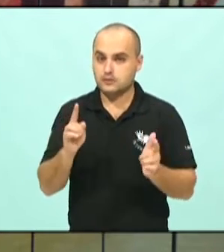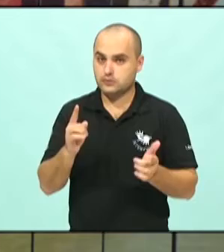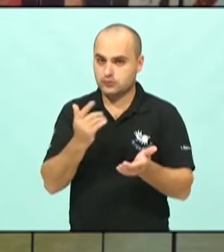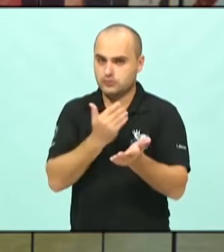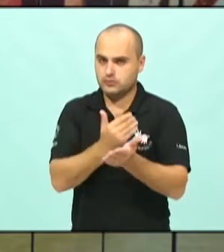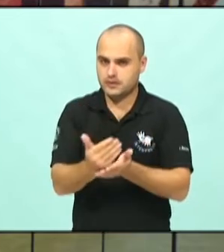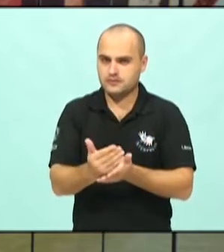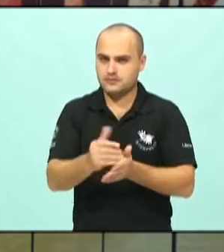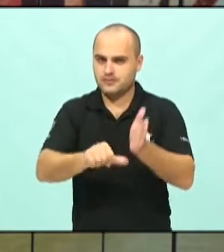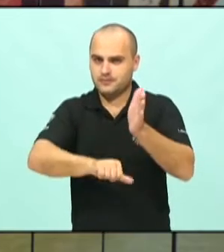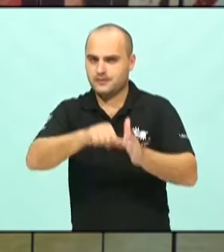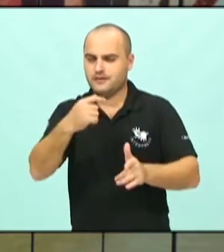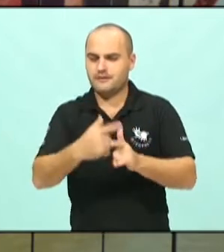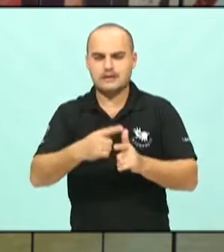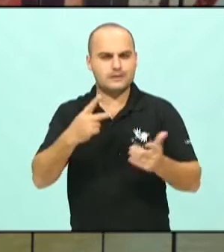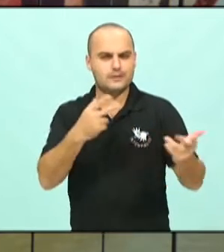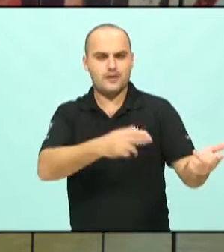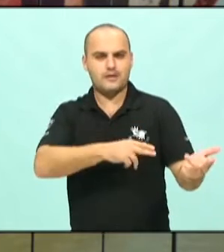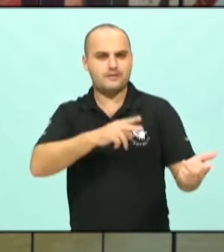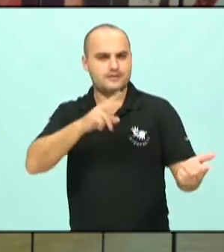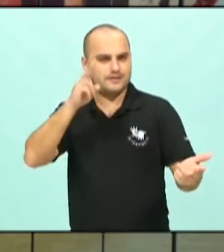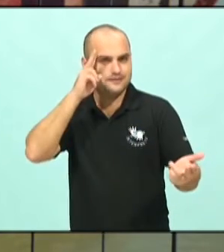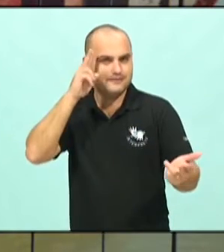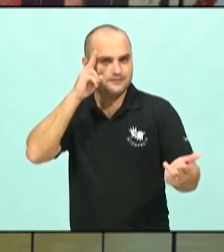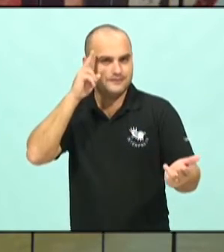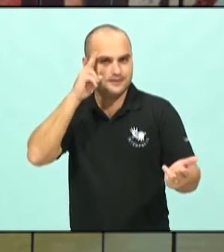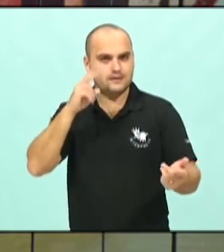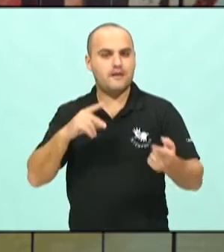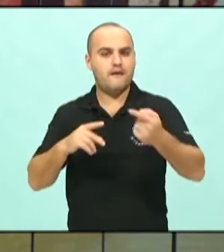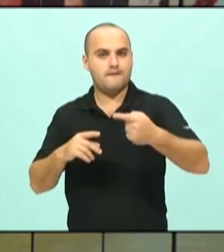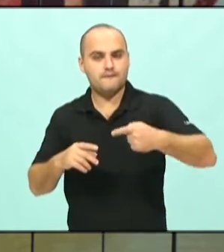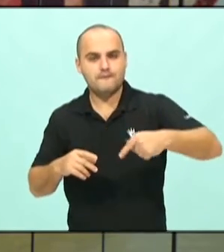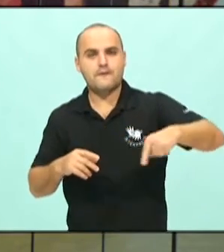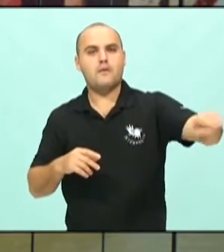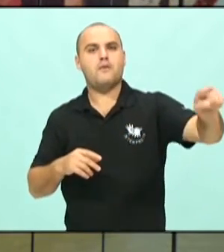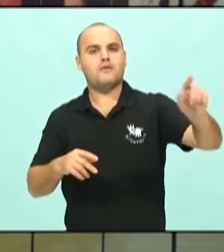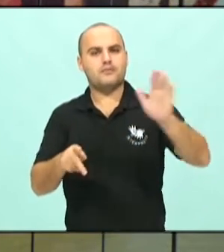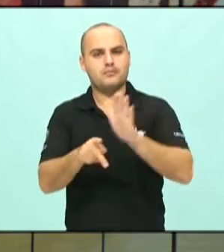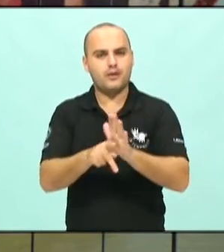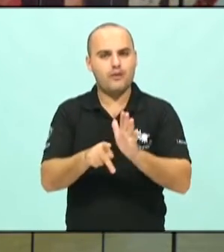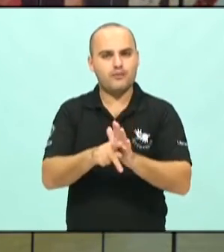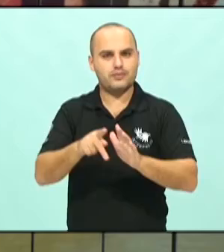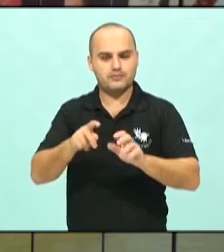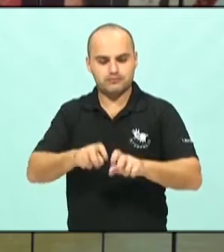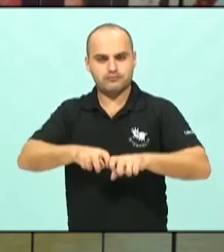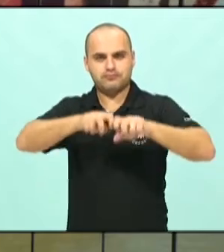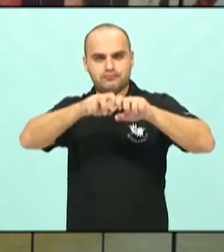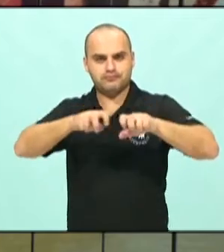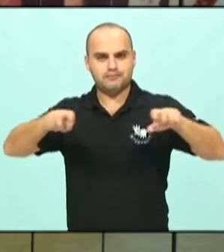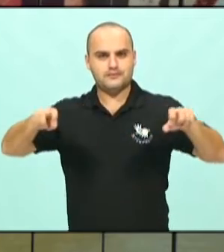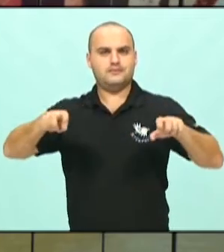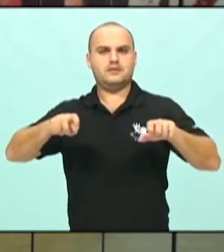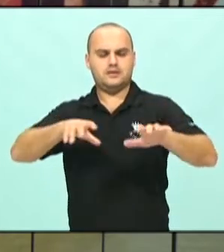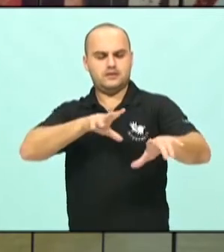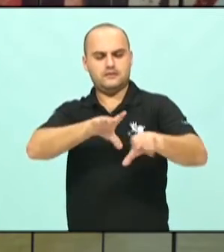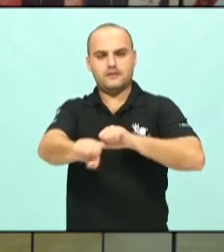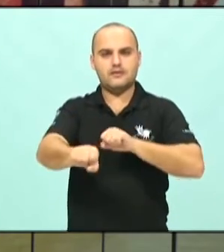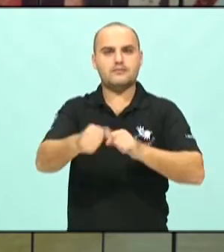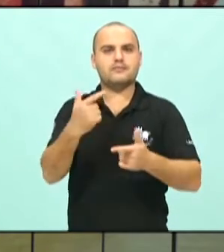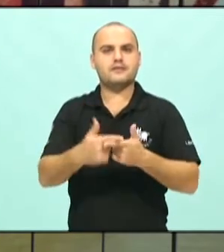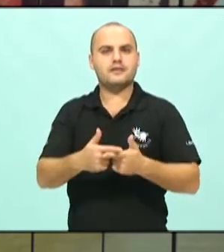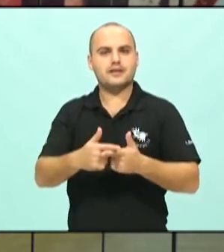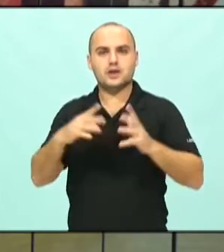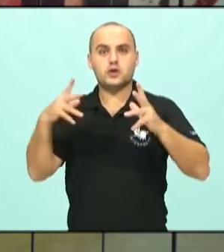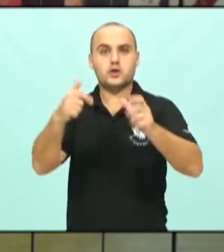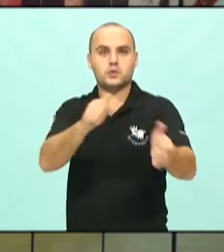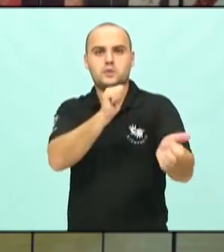como vocês viram na segunda-feira, as 22 que subiram ao palco para ser homenageada, lá recebido um certificado, porque não estavam presentes. Então a gente